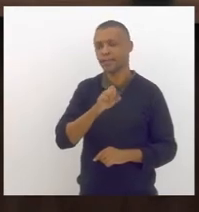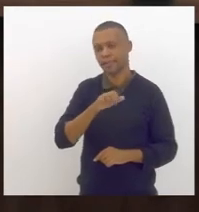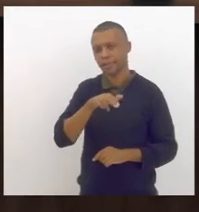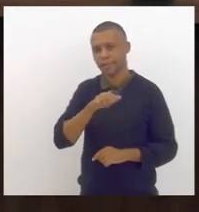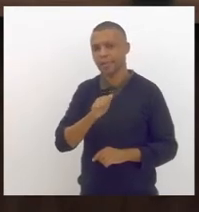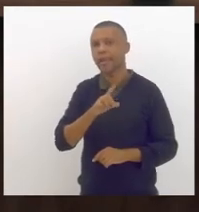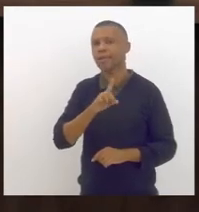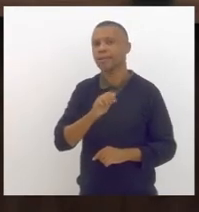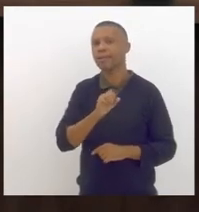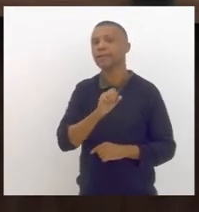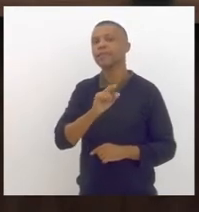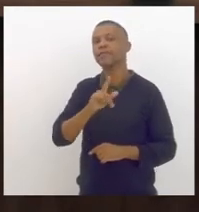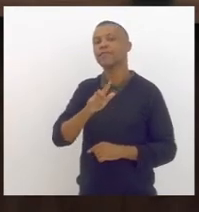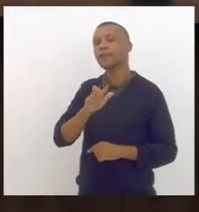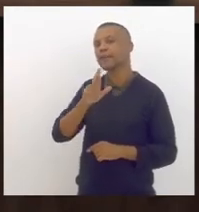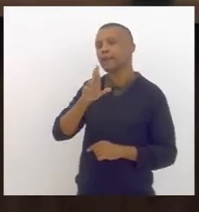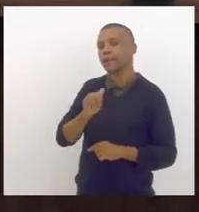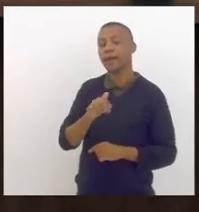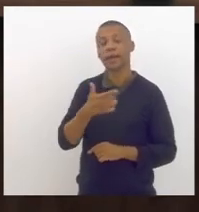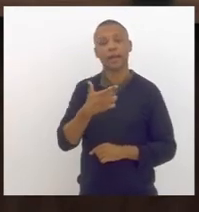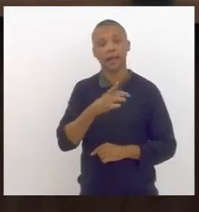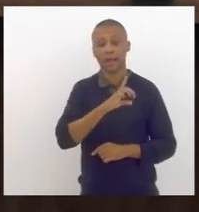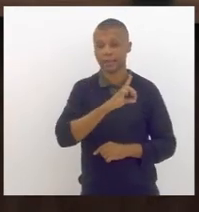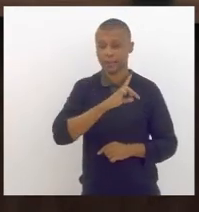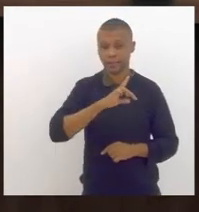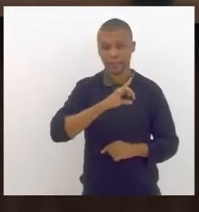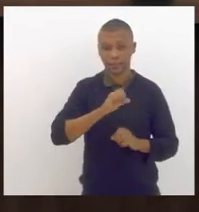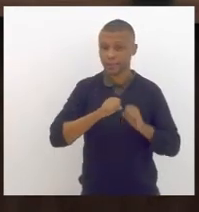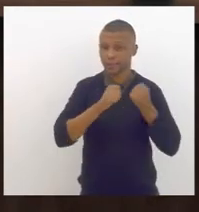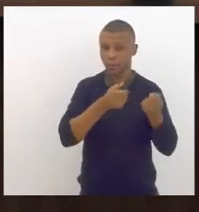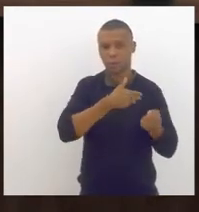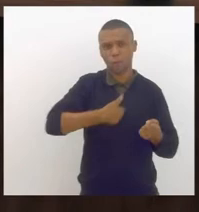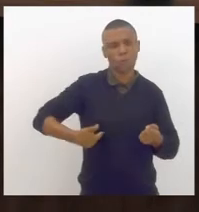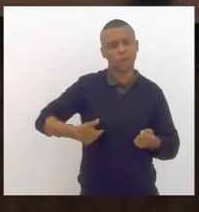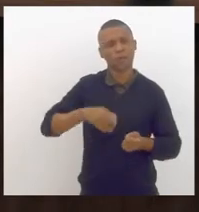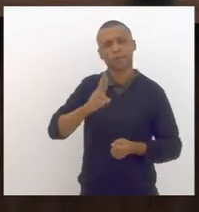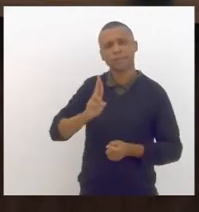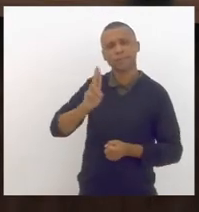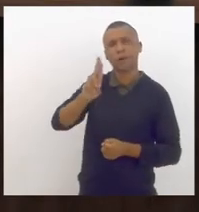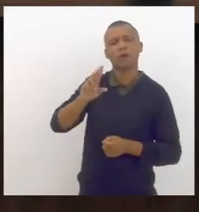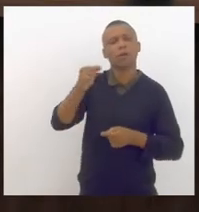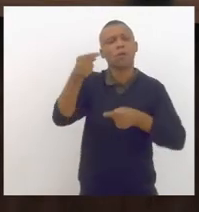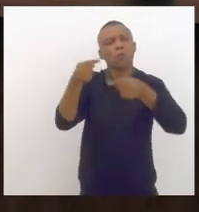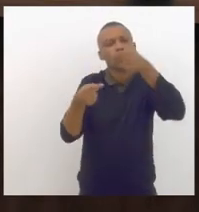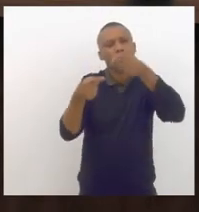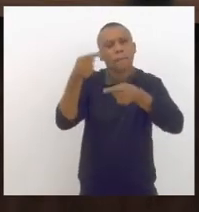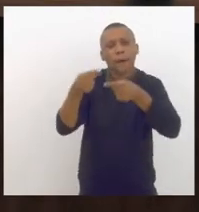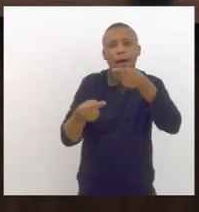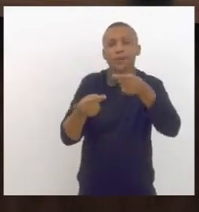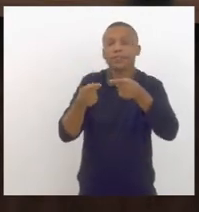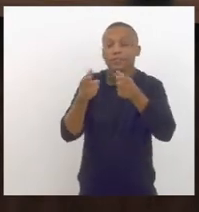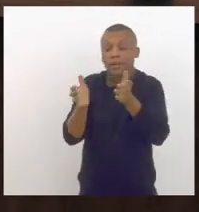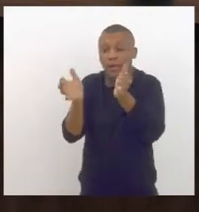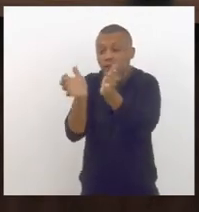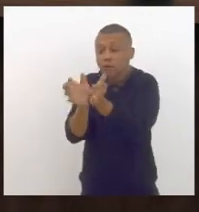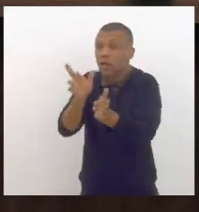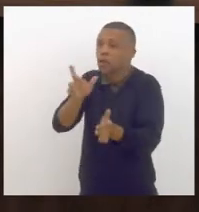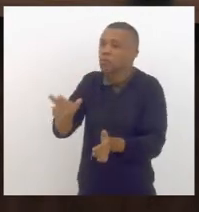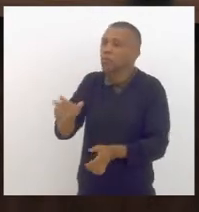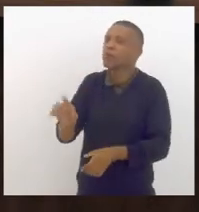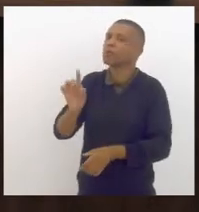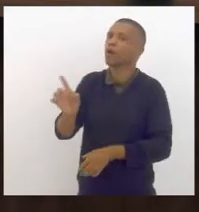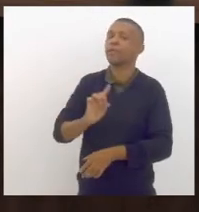defensora pública, senhor presidente, que teve à frente de muitos debates, não só da categoria, e pôde aqui